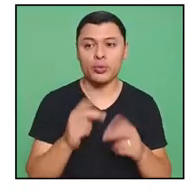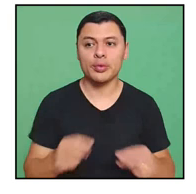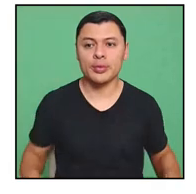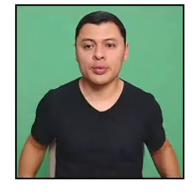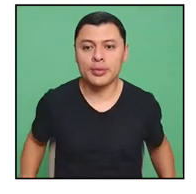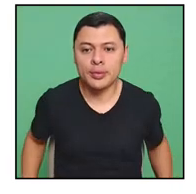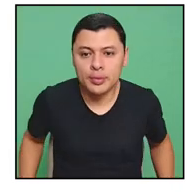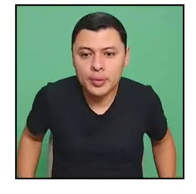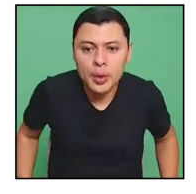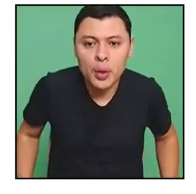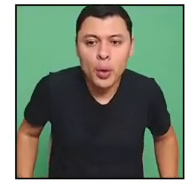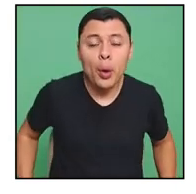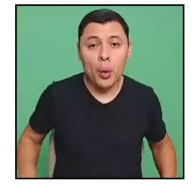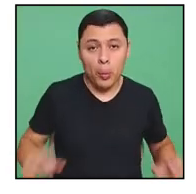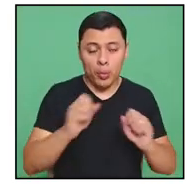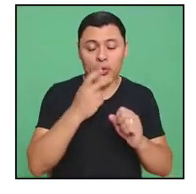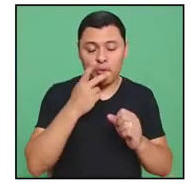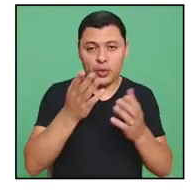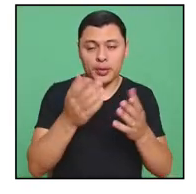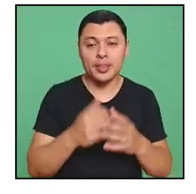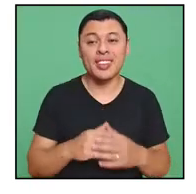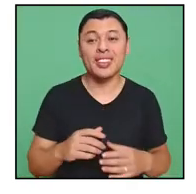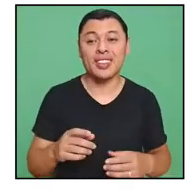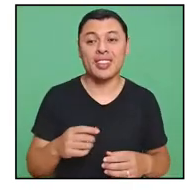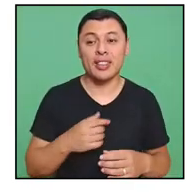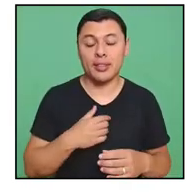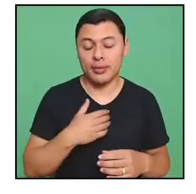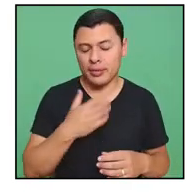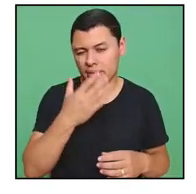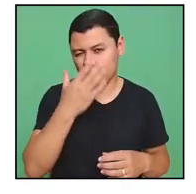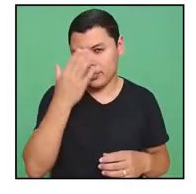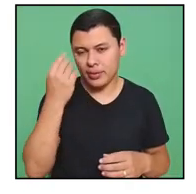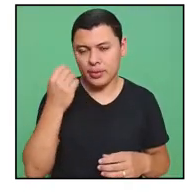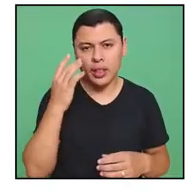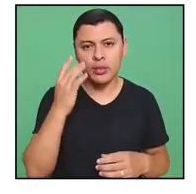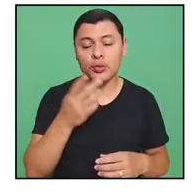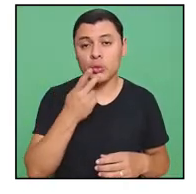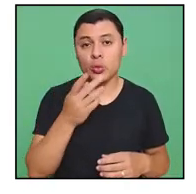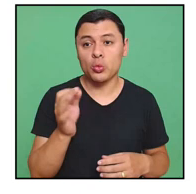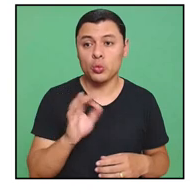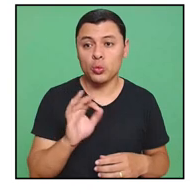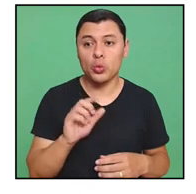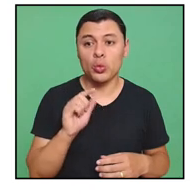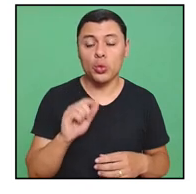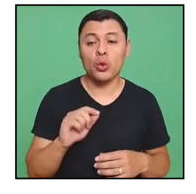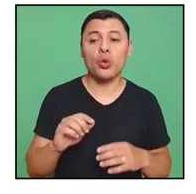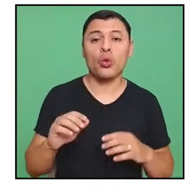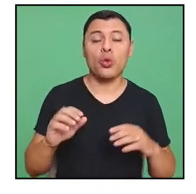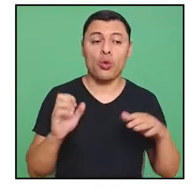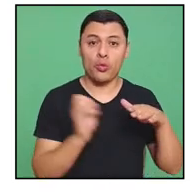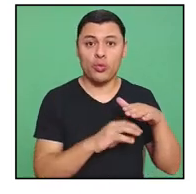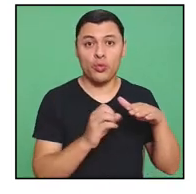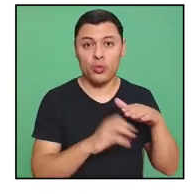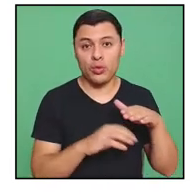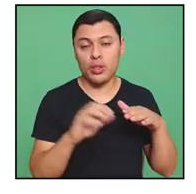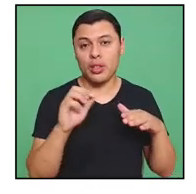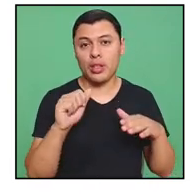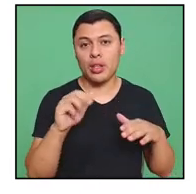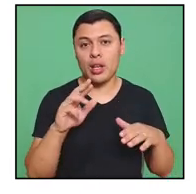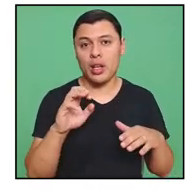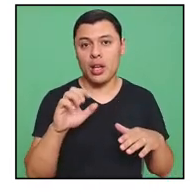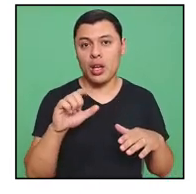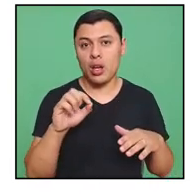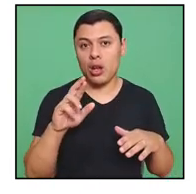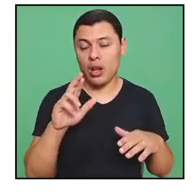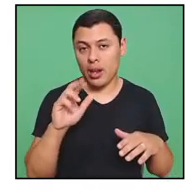Não, fala. Não, eu ia falar um detalhe que eu não lembro, agora eu acho que a gente não comentou, né? Mas o fundo Acerola, ele busca, né, depois,